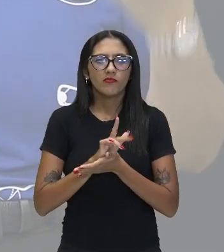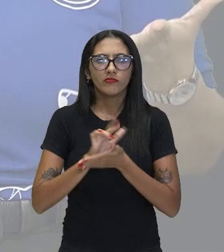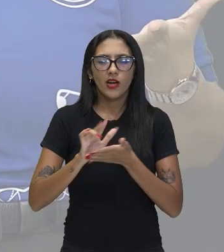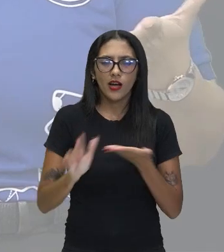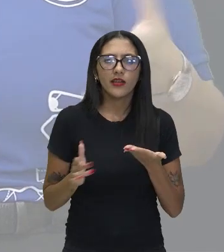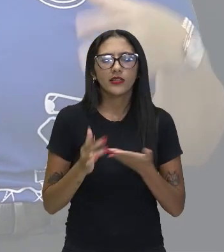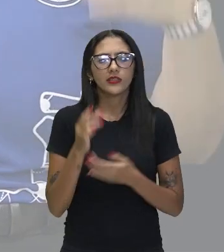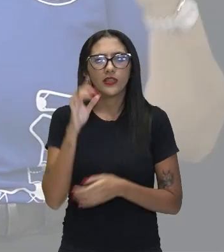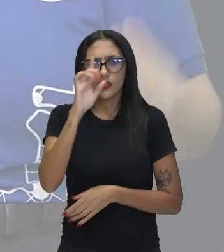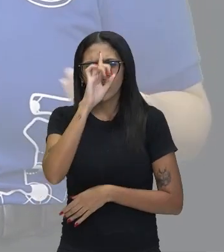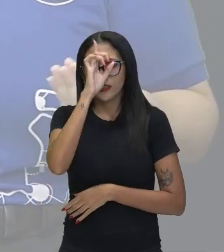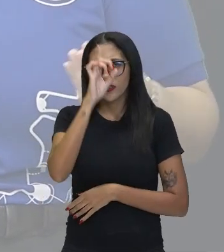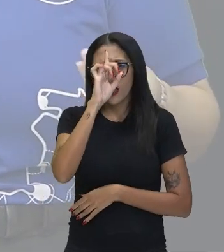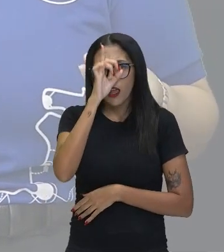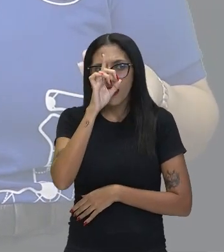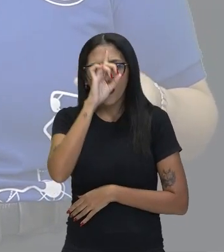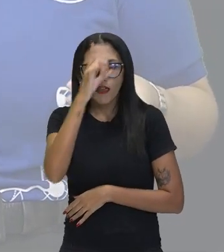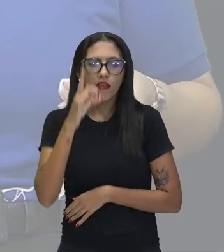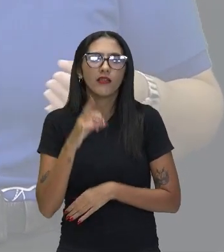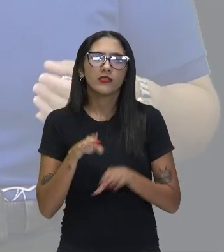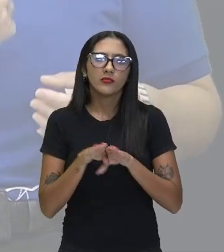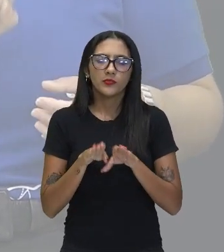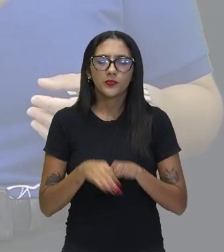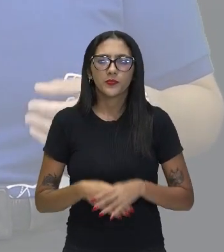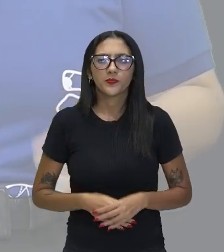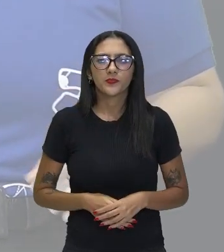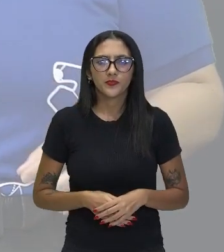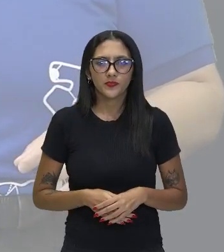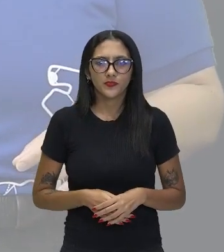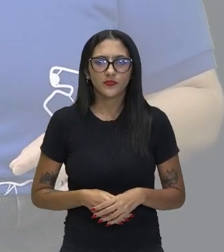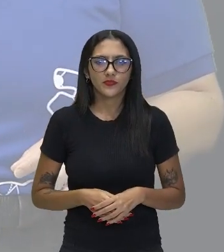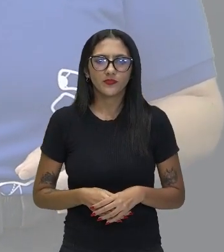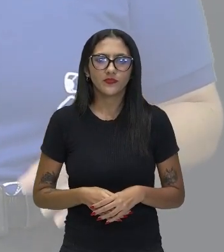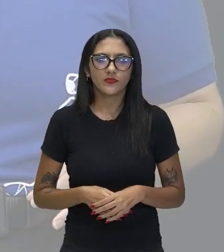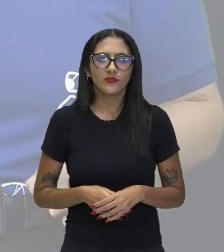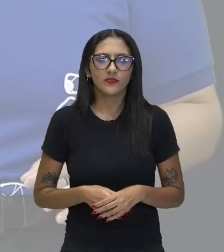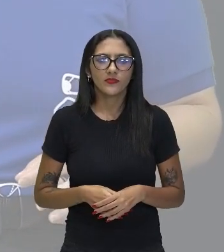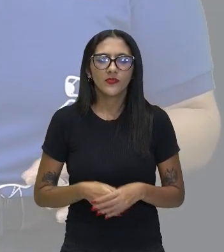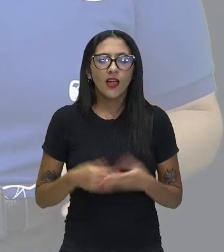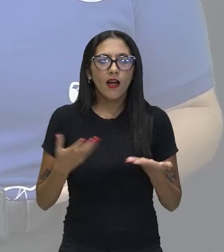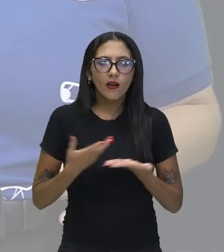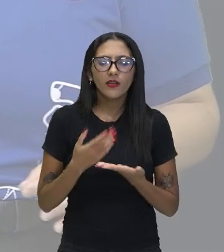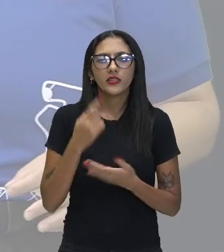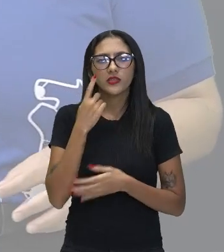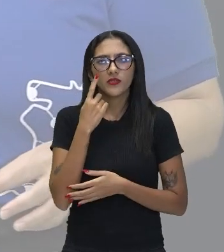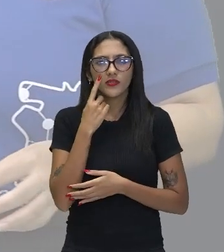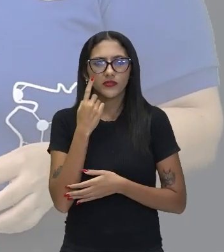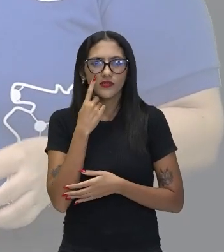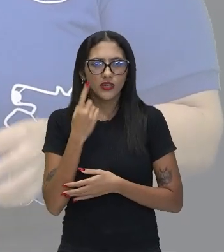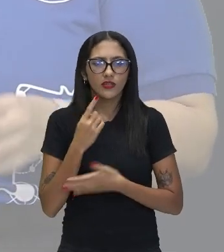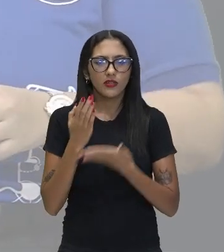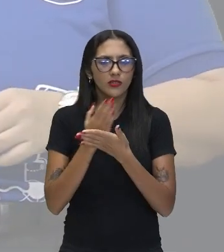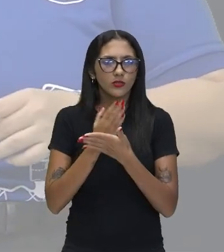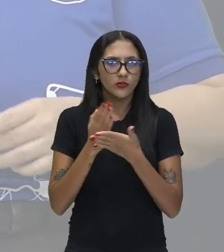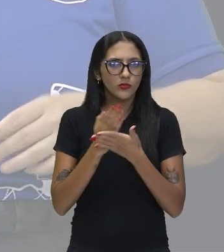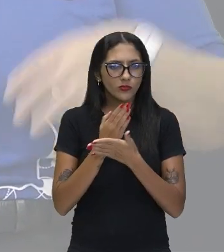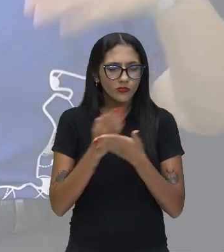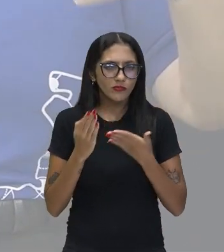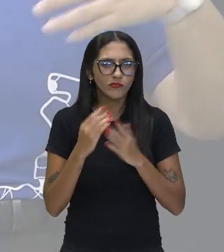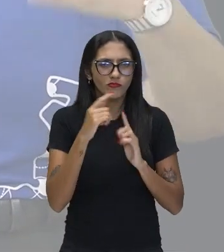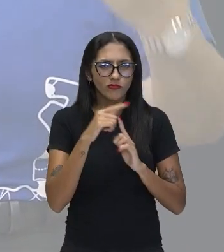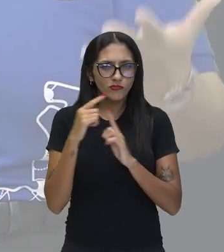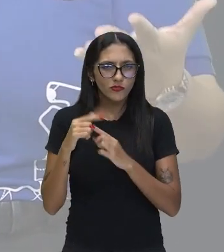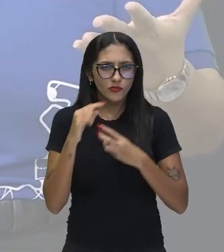convicções, as suas proposições por meio de manifestos. Então nós vamos agora conhecer um pouquinho de 3 manifestos que estes grupos